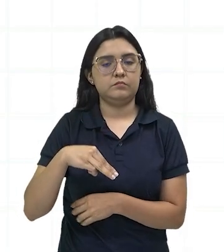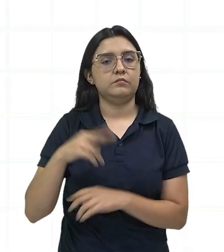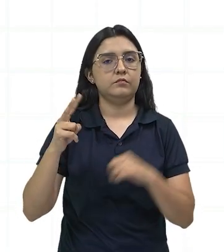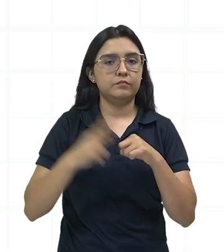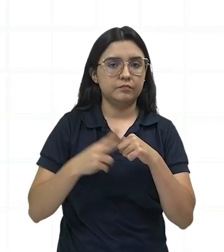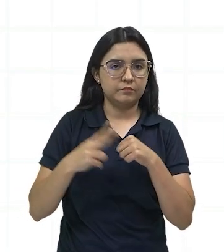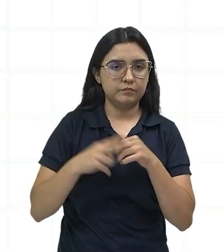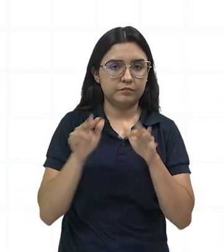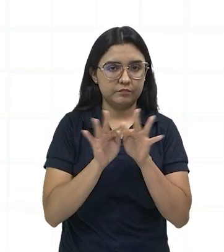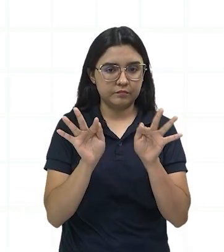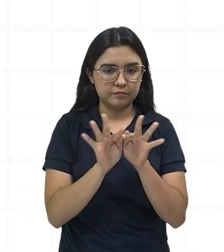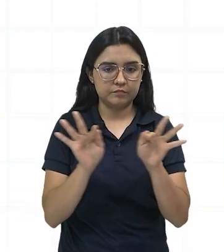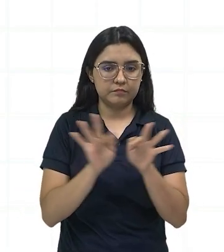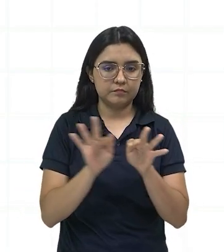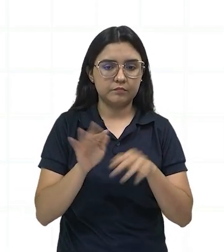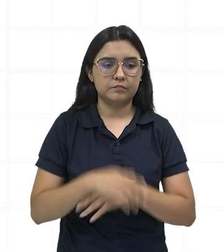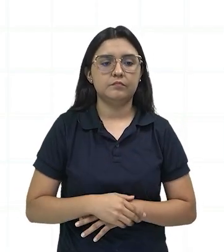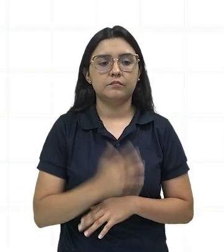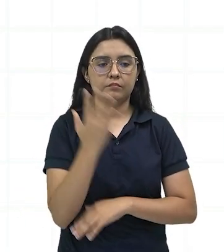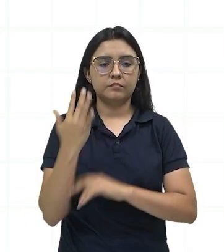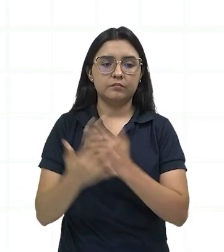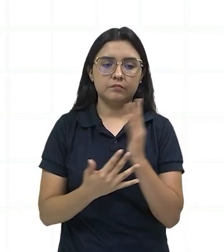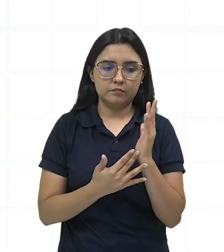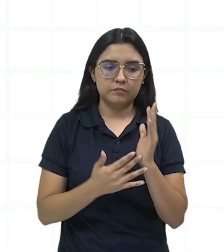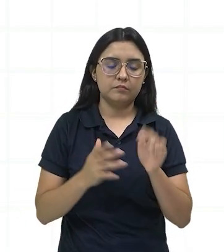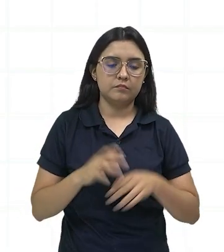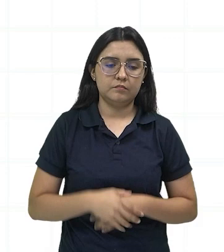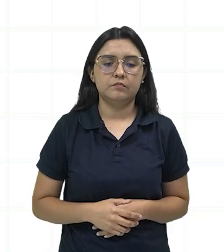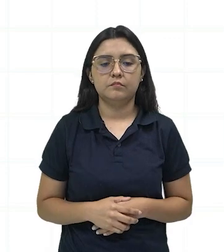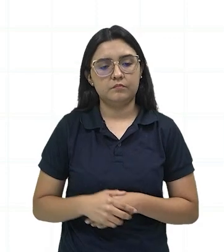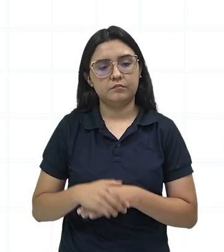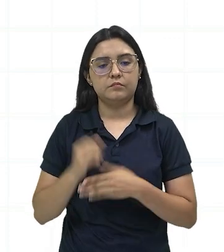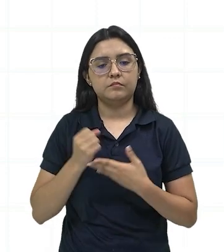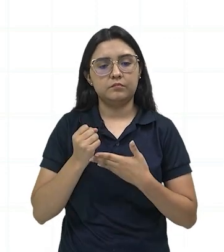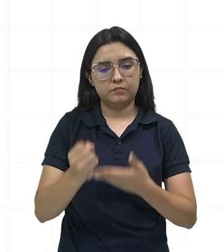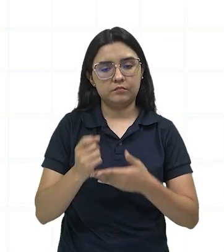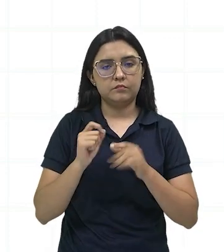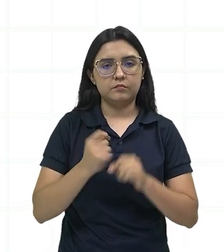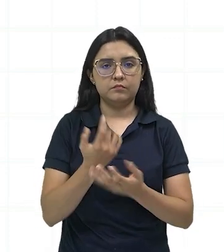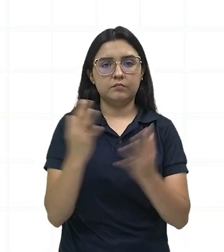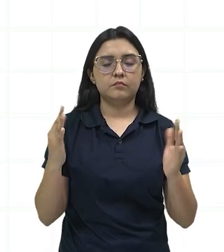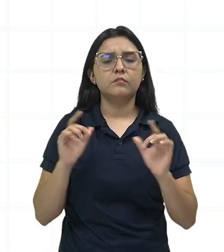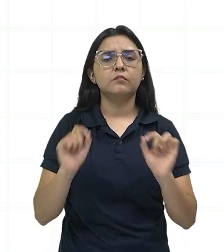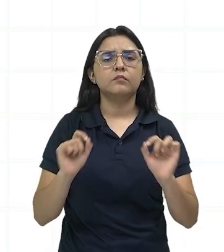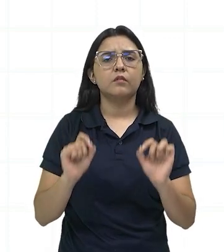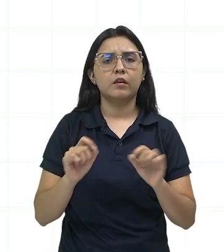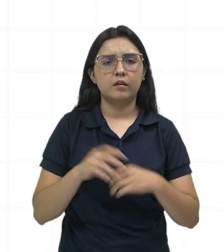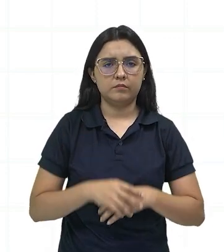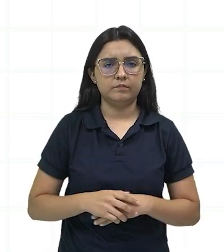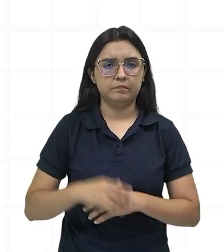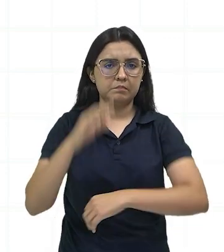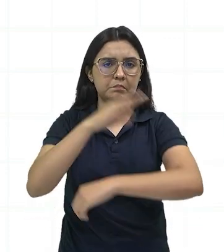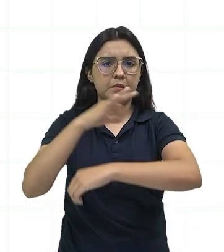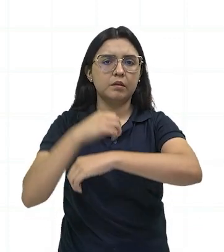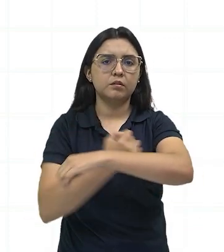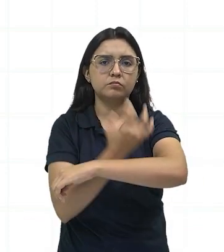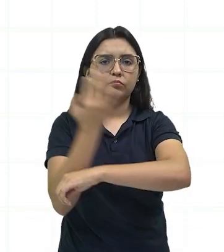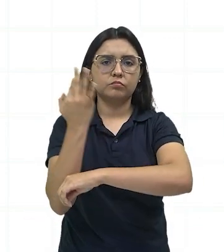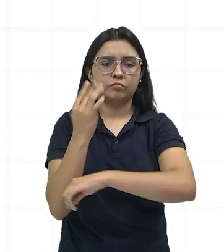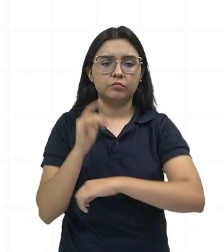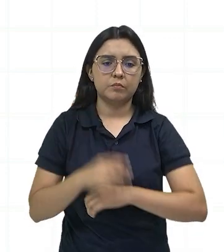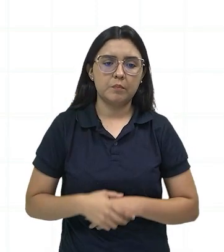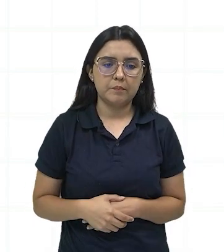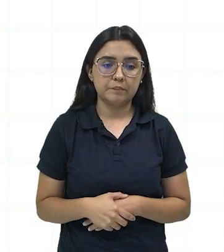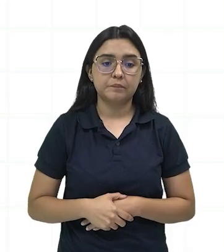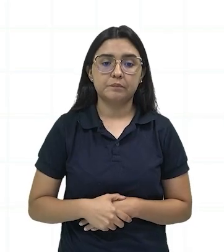Plantam árvores para contribuir com o meio ambiente. Quem planta árvores para contribuir com o meio